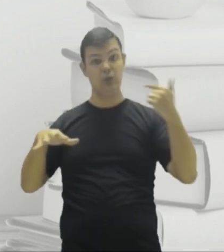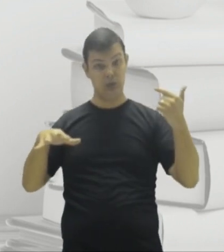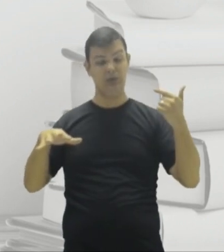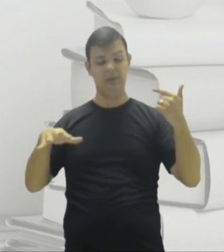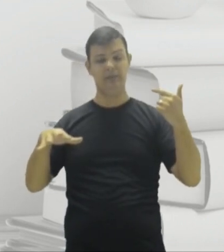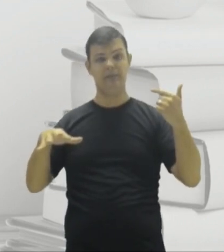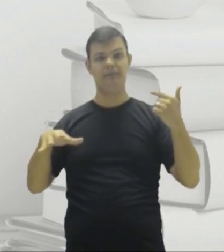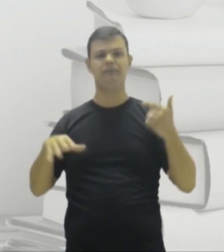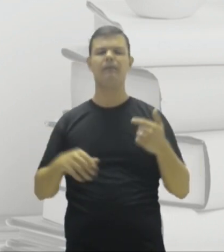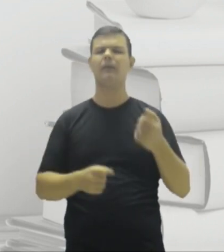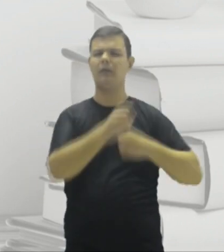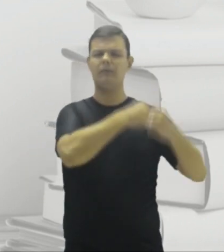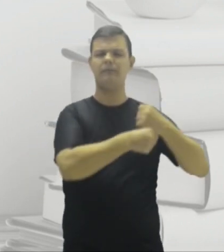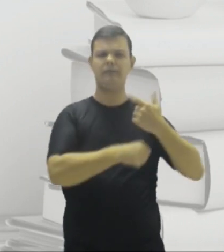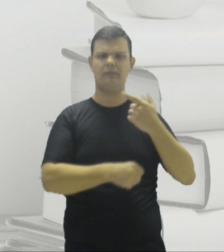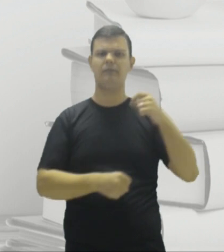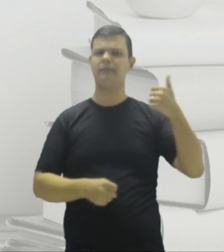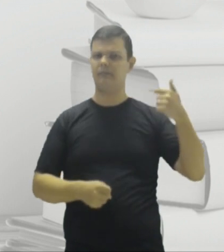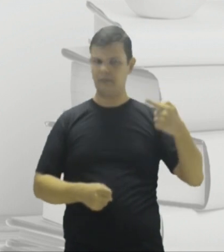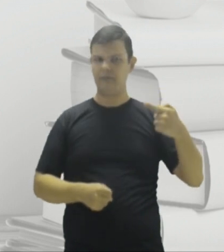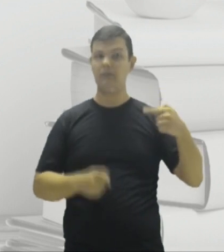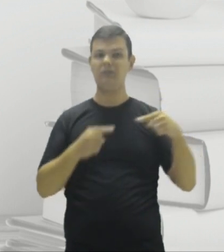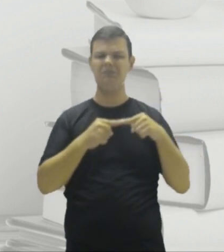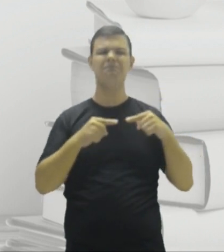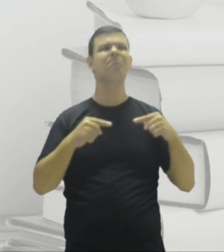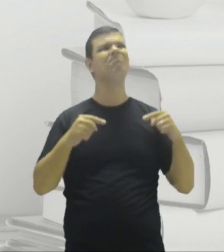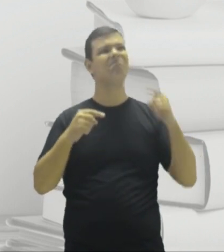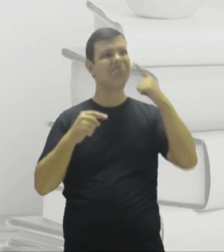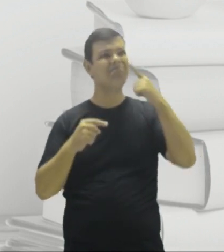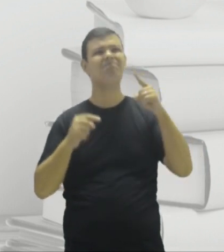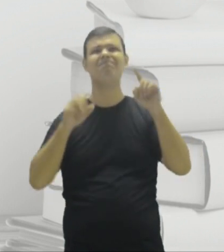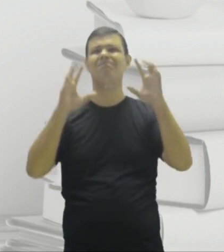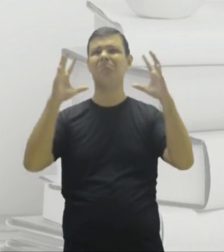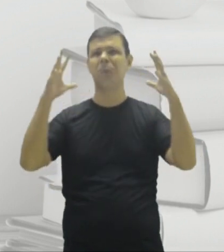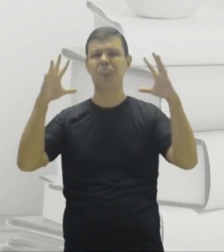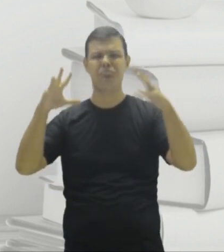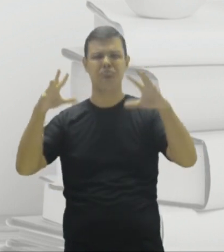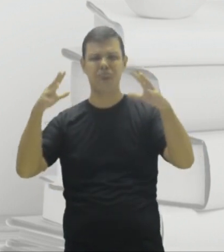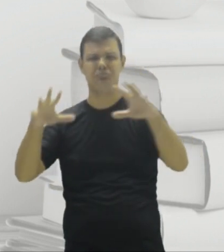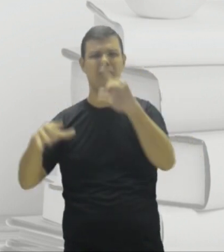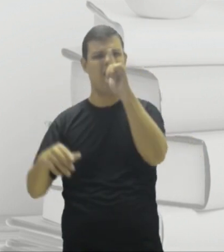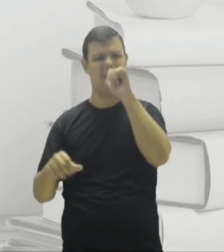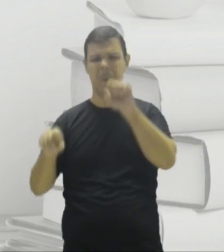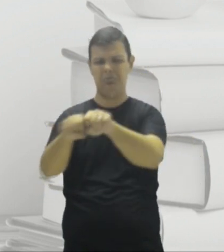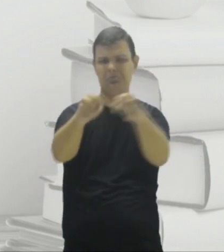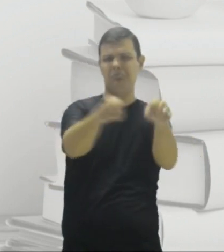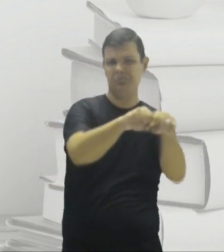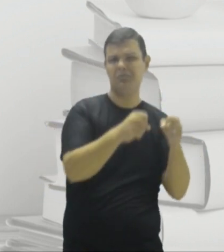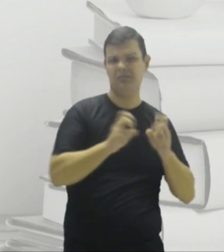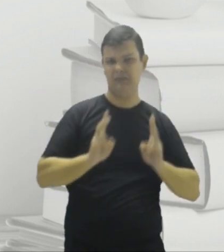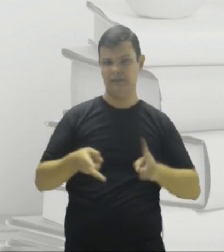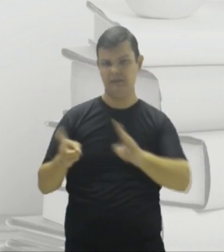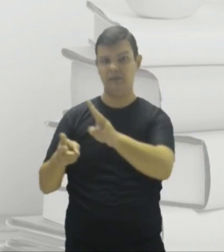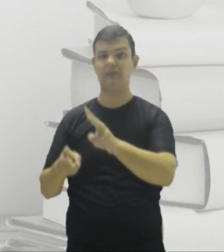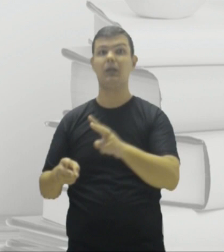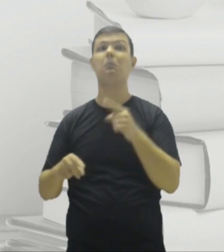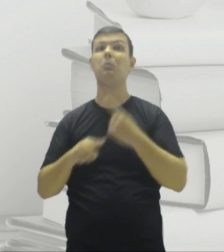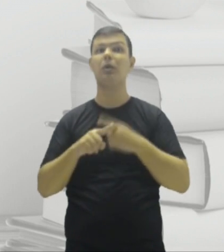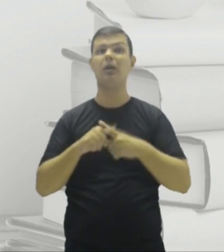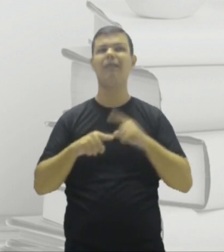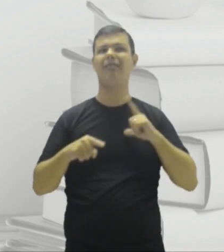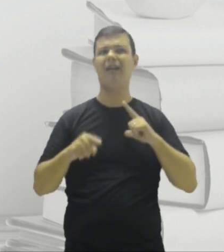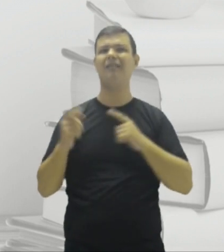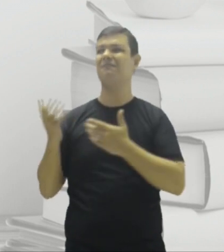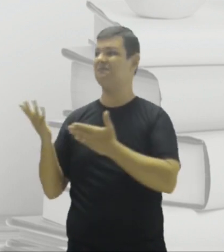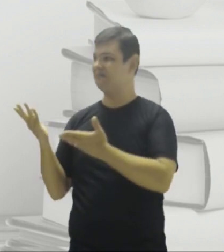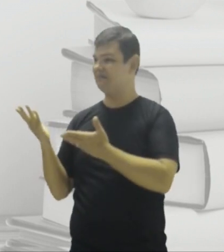Em 2017, as tendências globais apontam para a deterioração contínua das águas costeiras, devido à poluição e à